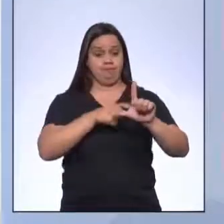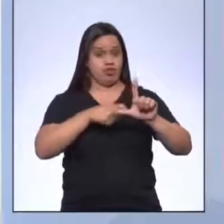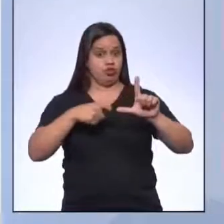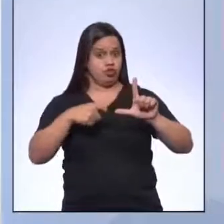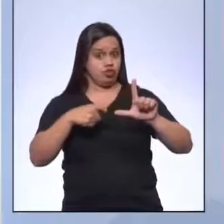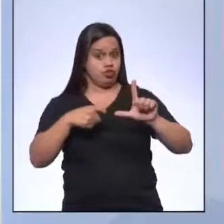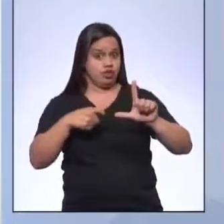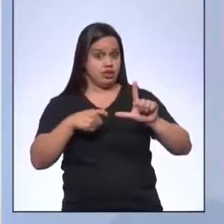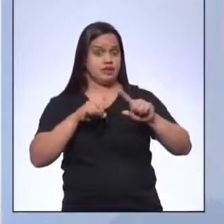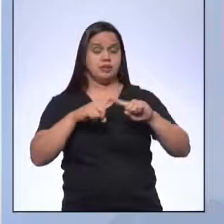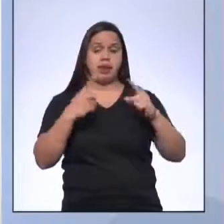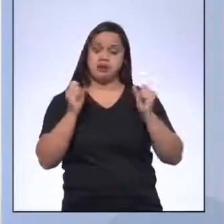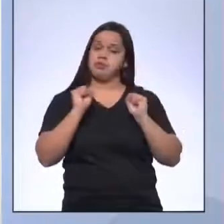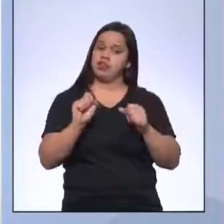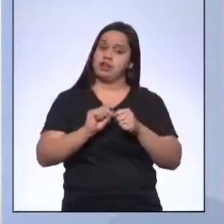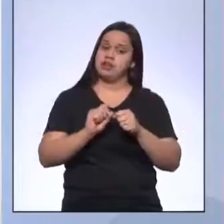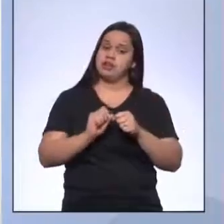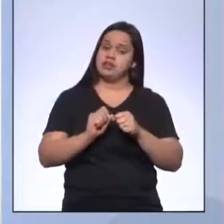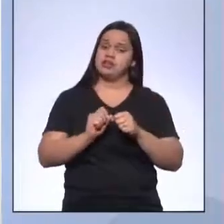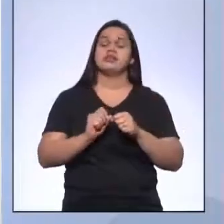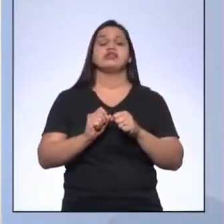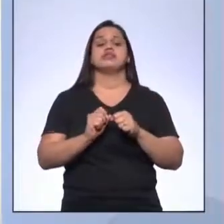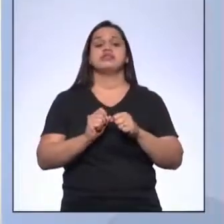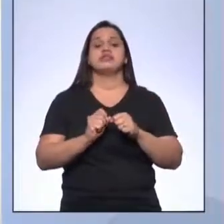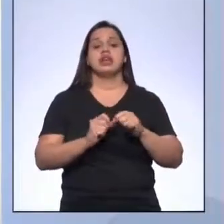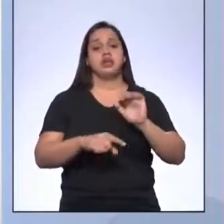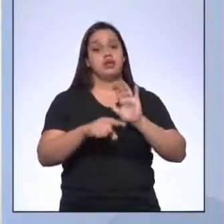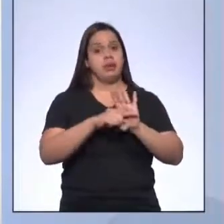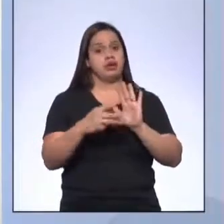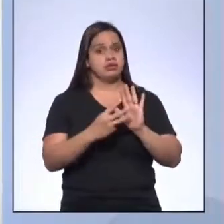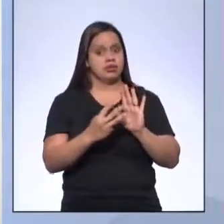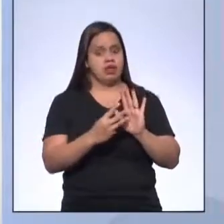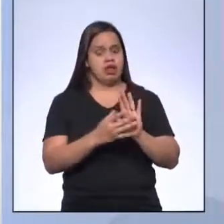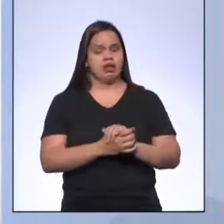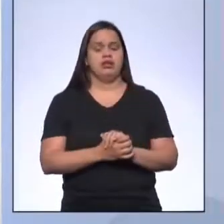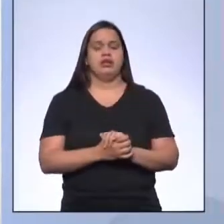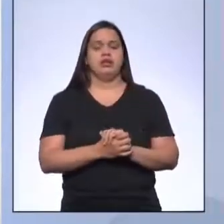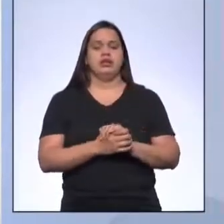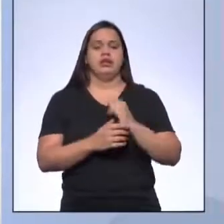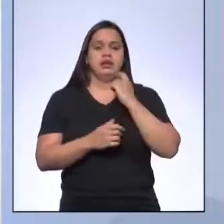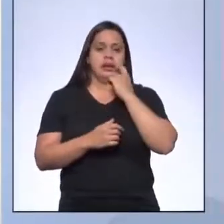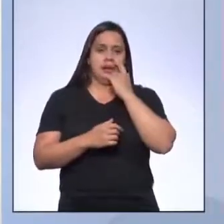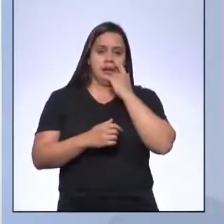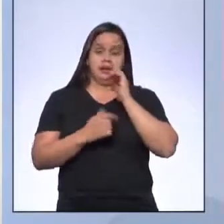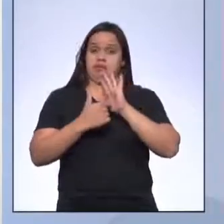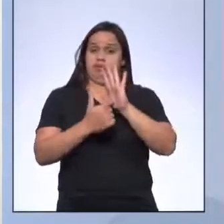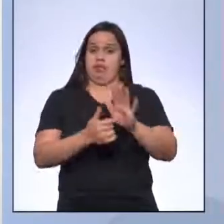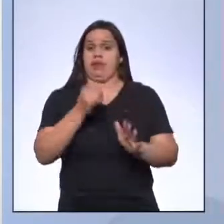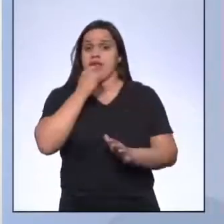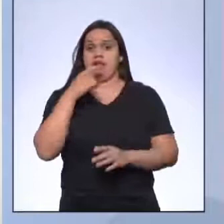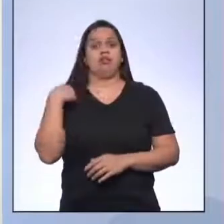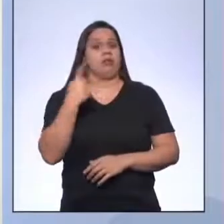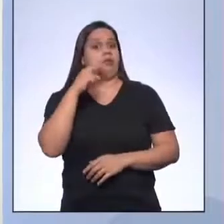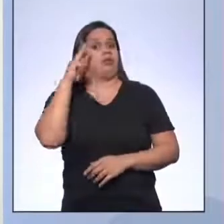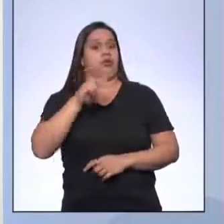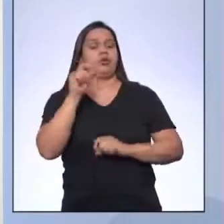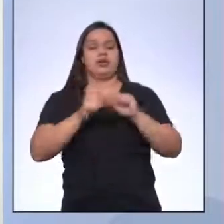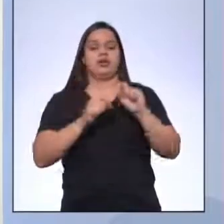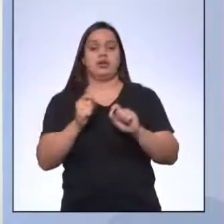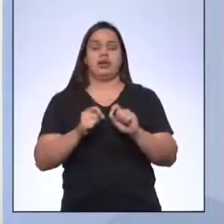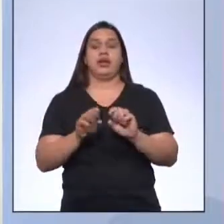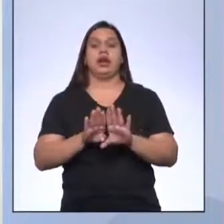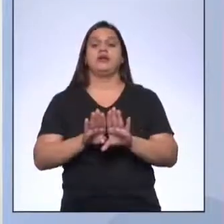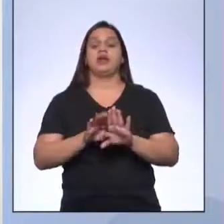fazer isso aqui no menos três não eu trouxe exemplos que nós vamos ver que ele vai cruzar o